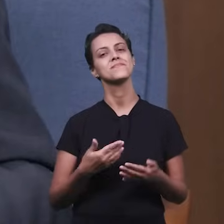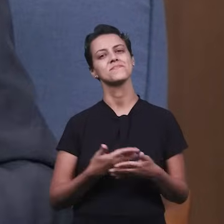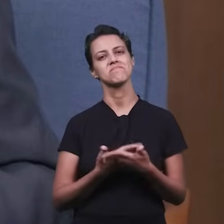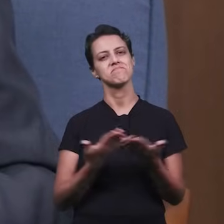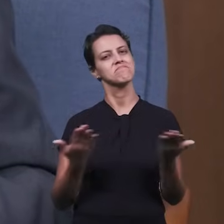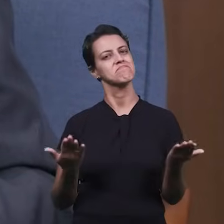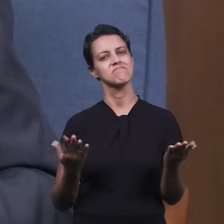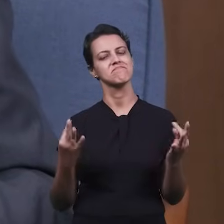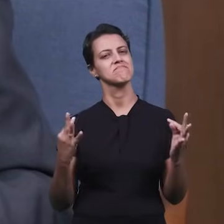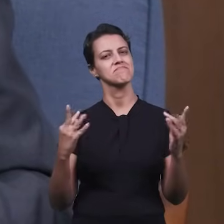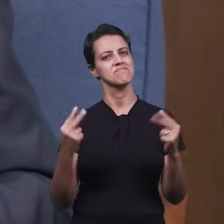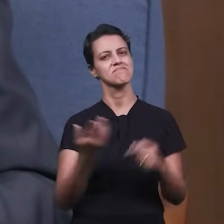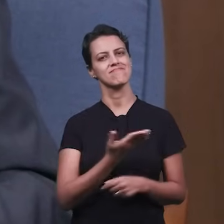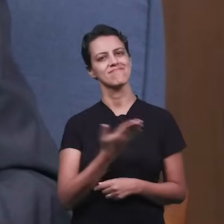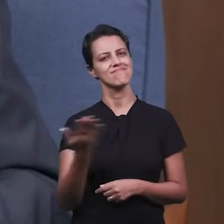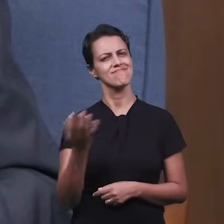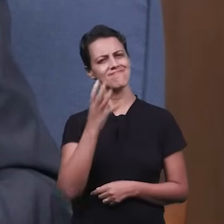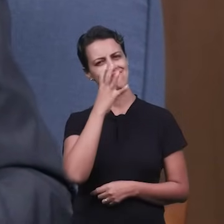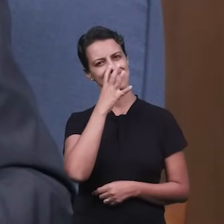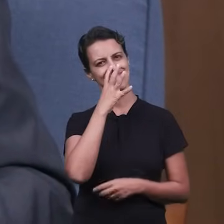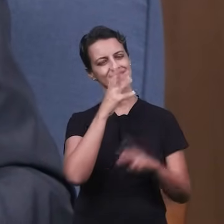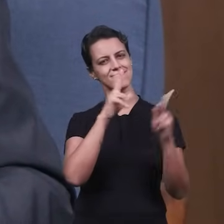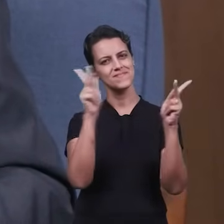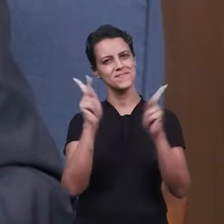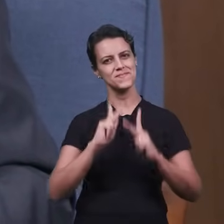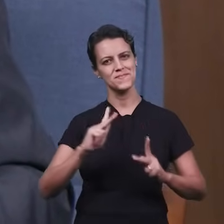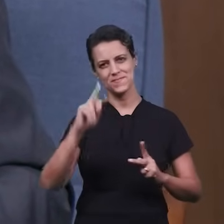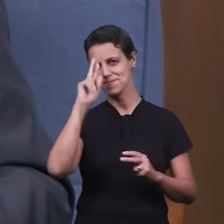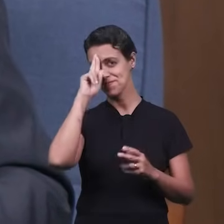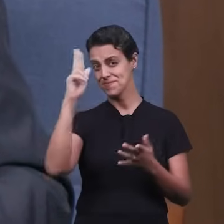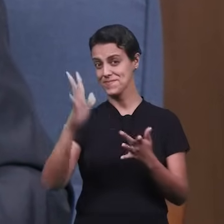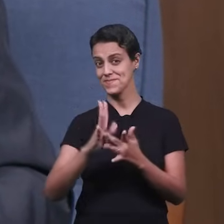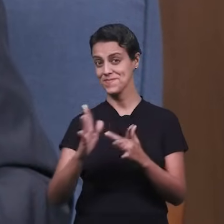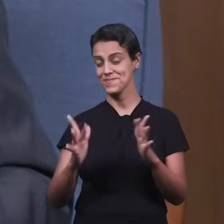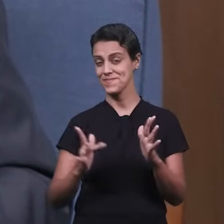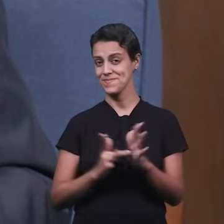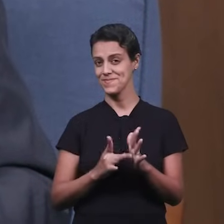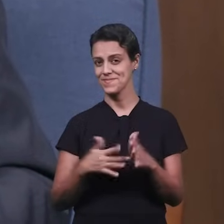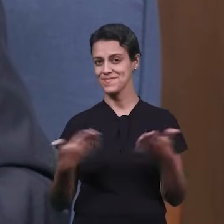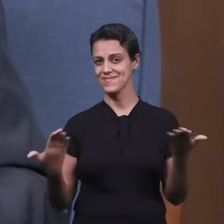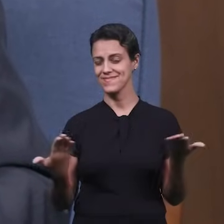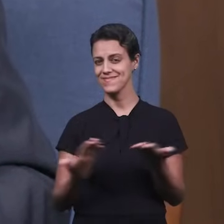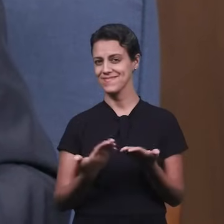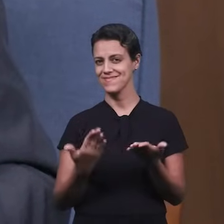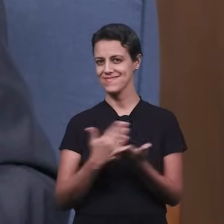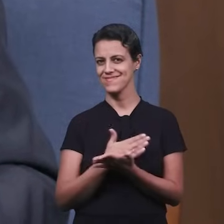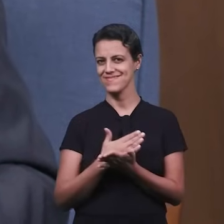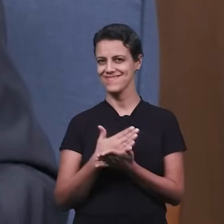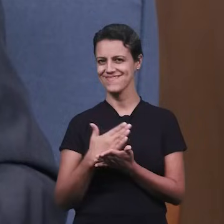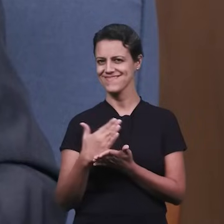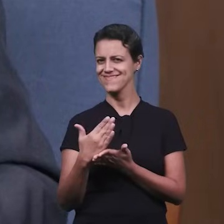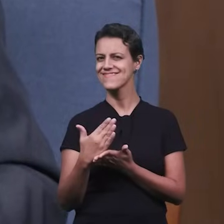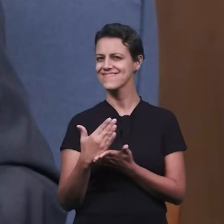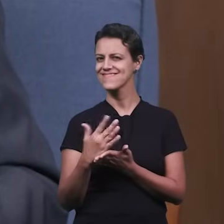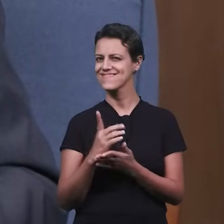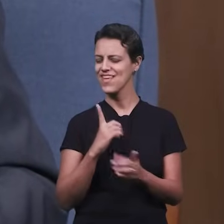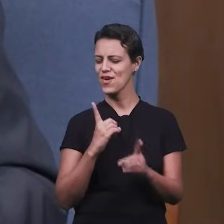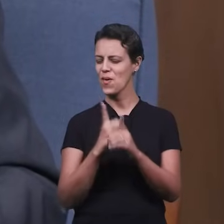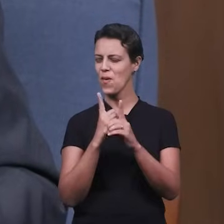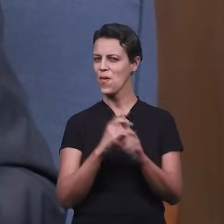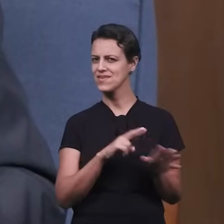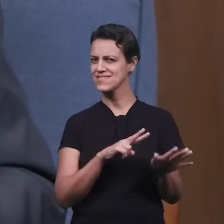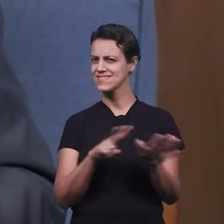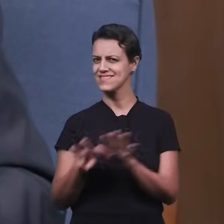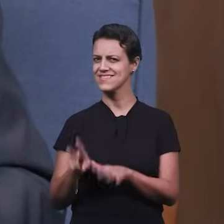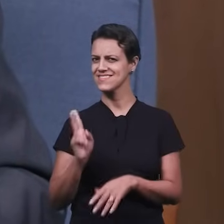Eu saúdo todos vocês que nos assistem com a paz do Senhor Jesus. Nós estamos começando este encontro semanal que